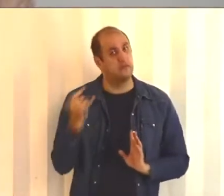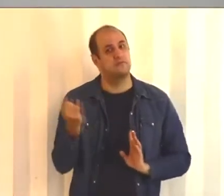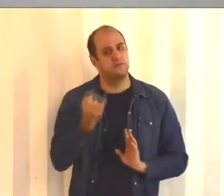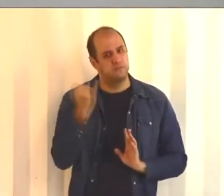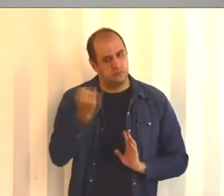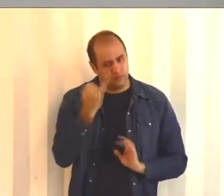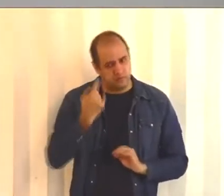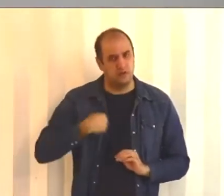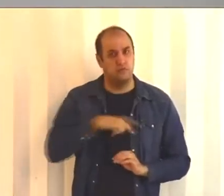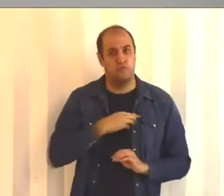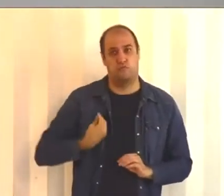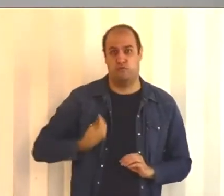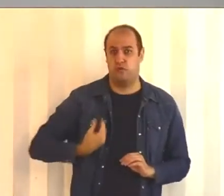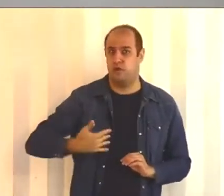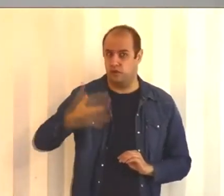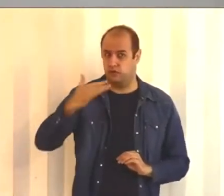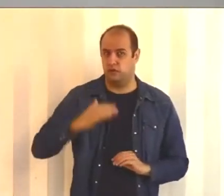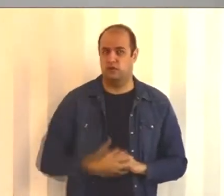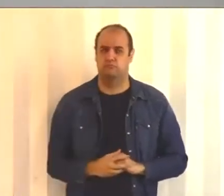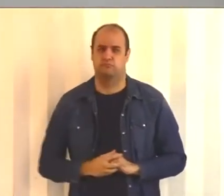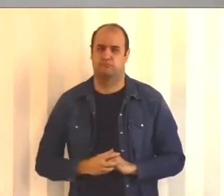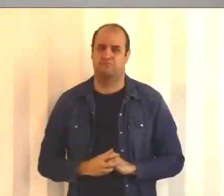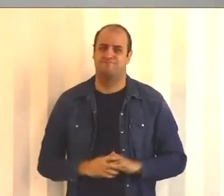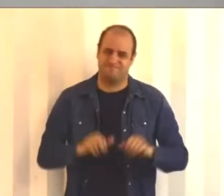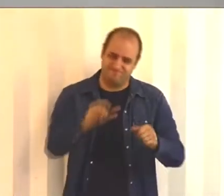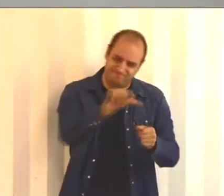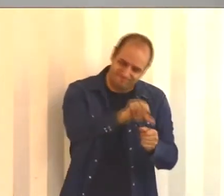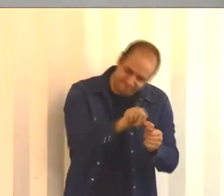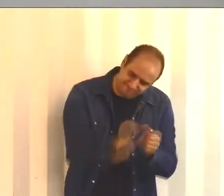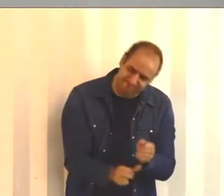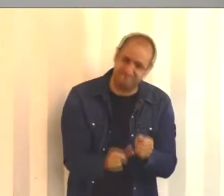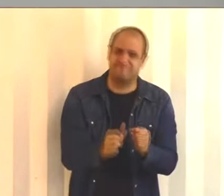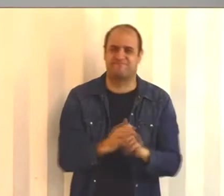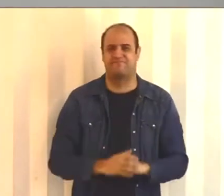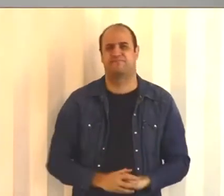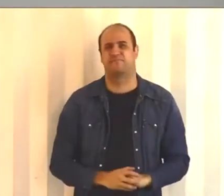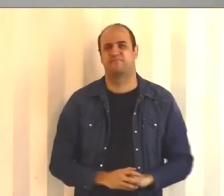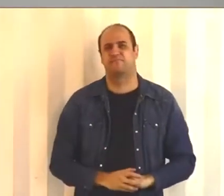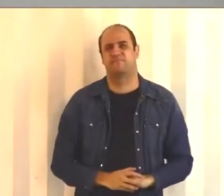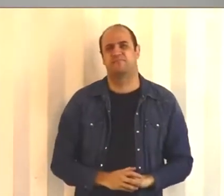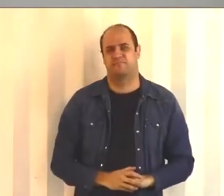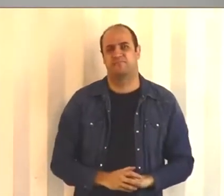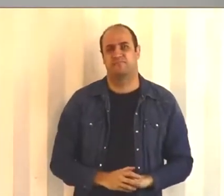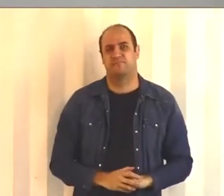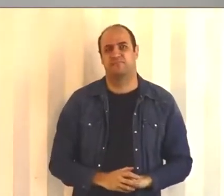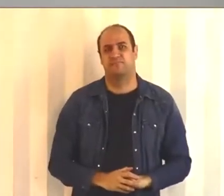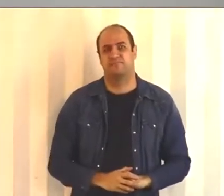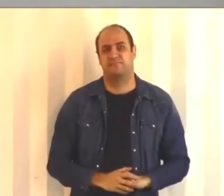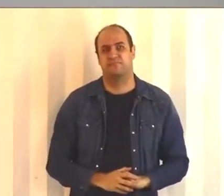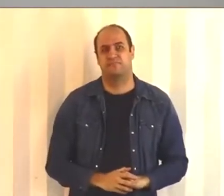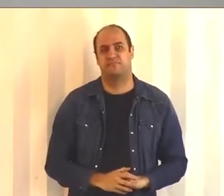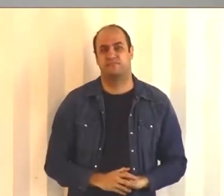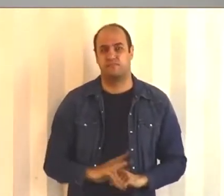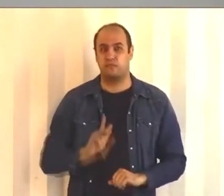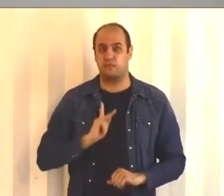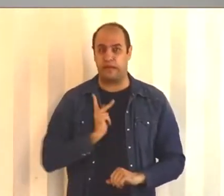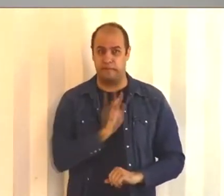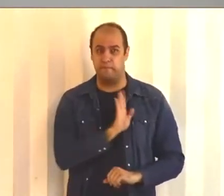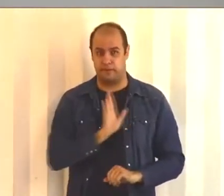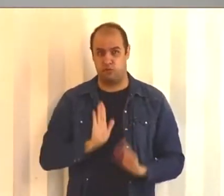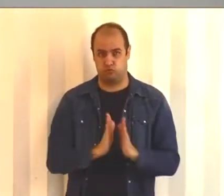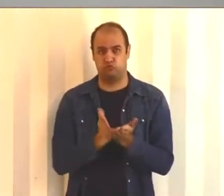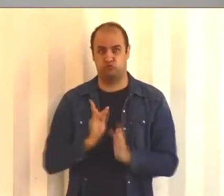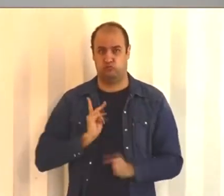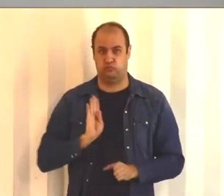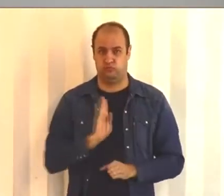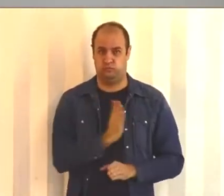para a nossa caminhada. Abraão circuncida o filho Isaque. Quando o autor aos Hebreus